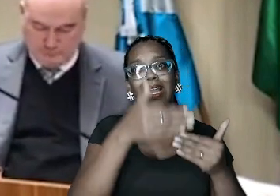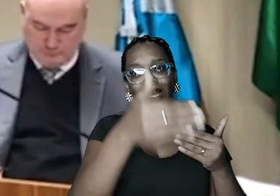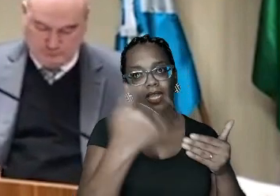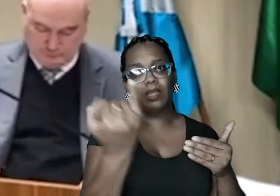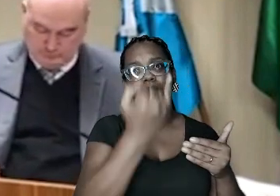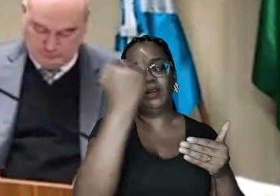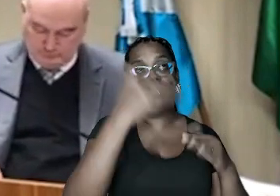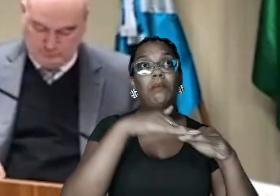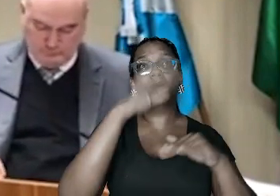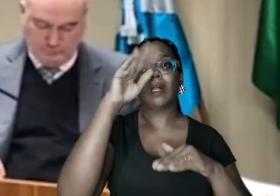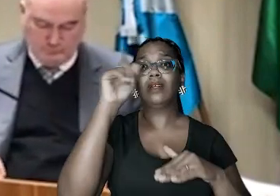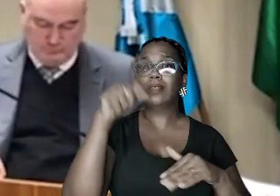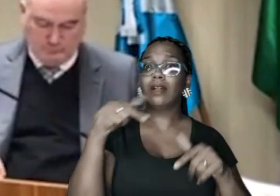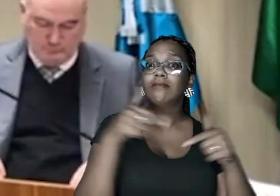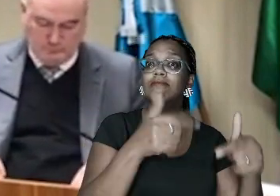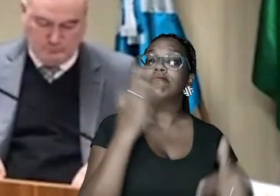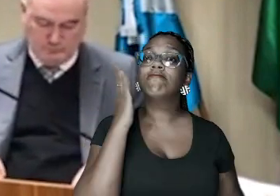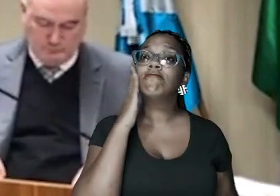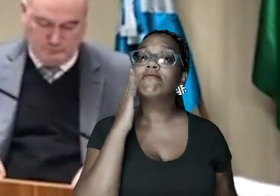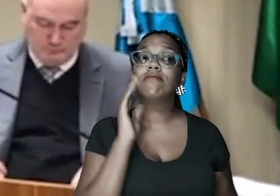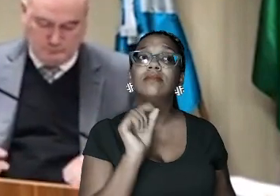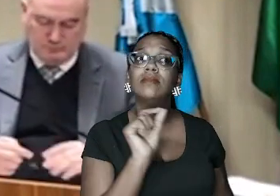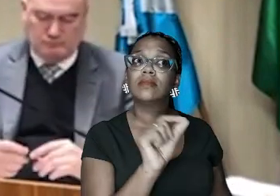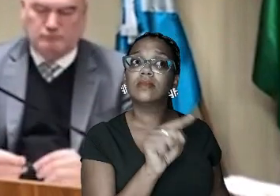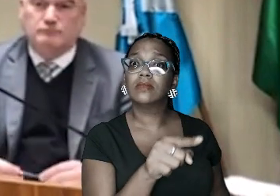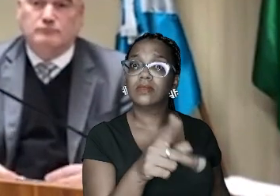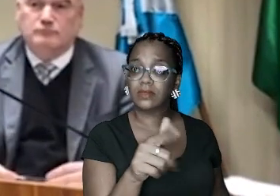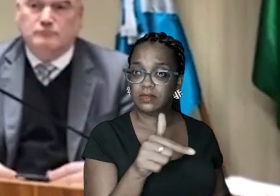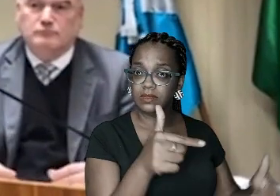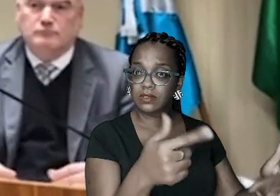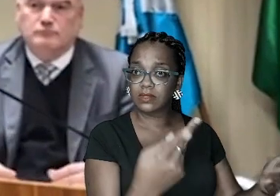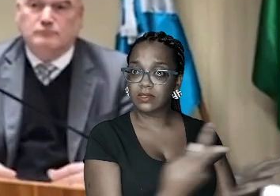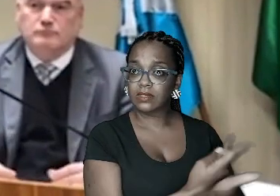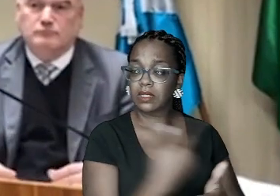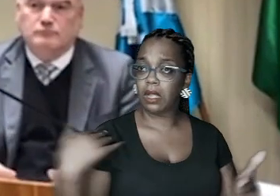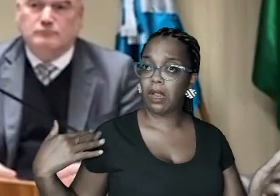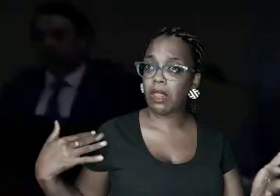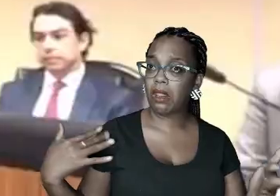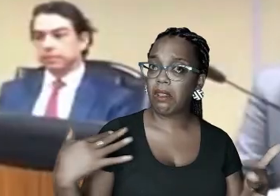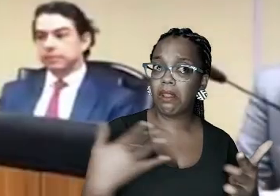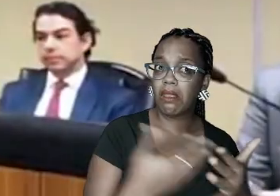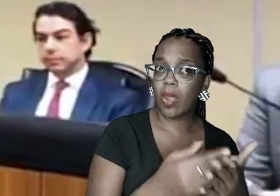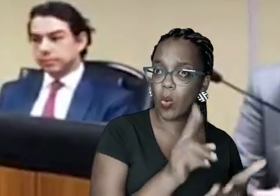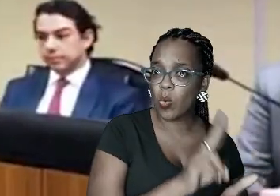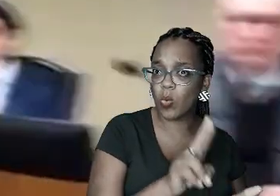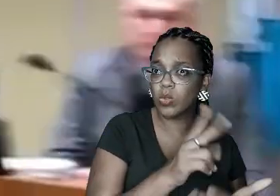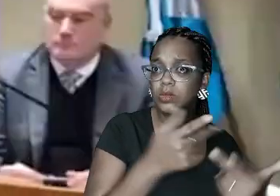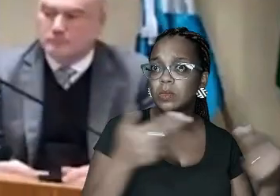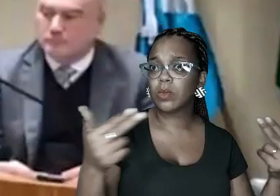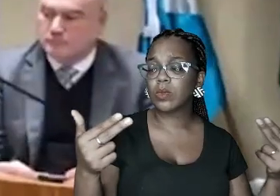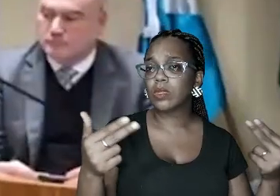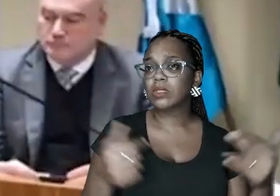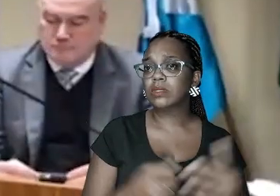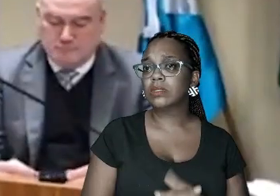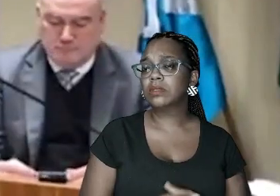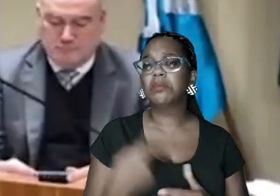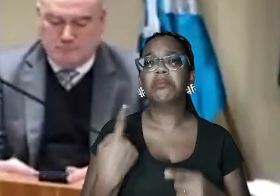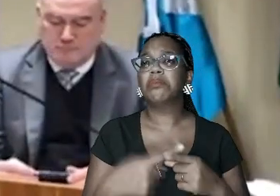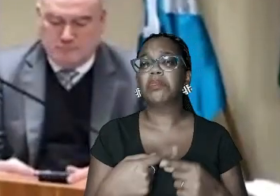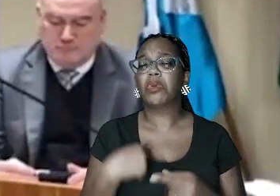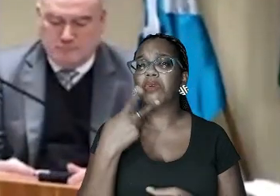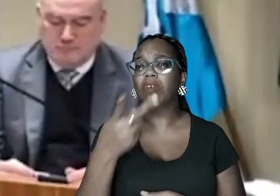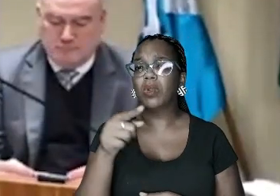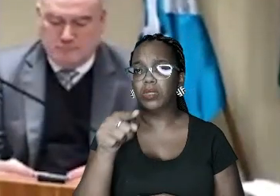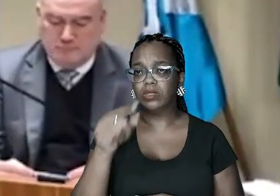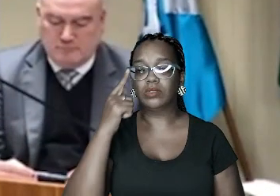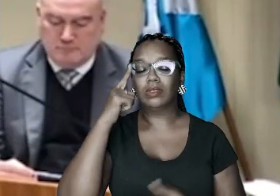penal que é justamente saber aquilo surtiu algum efeito aquilo foi útil para alguma coisa E por que que eu tô falando isso essa falta